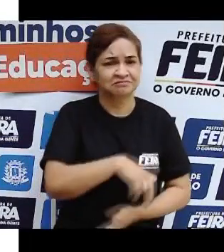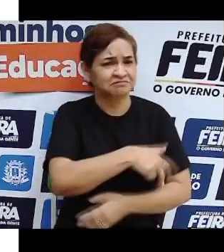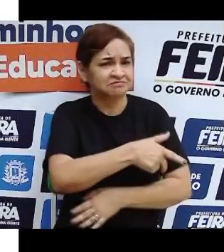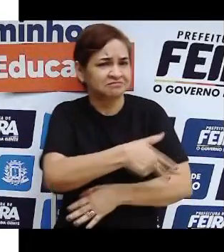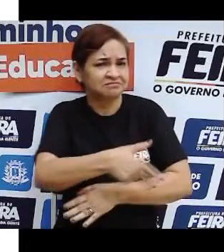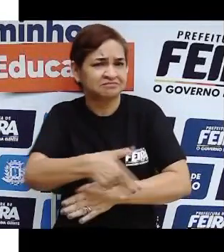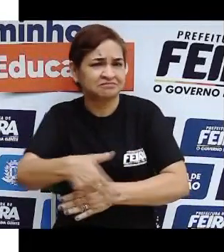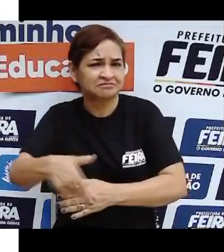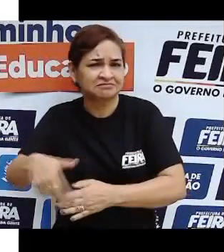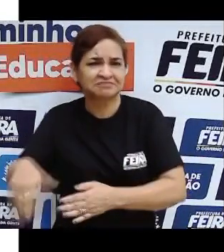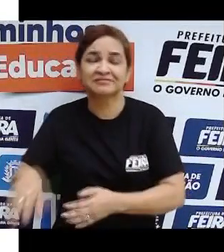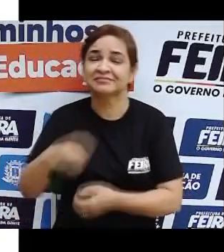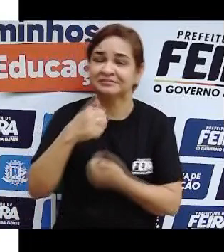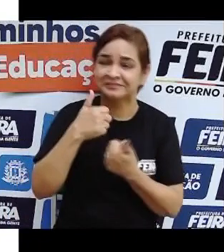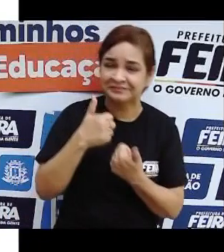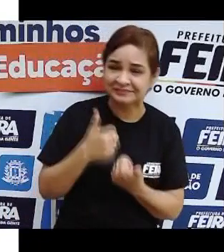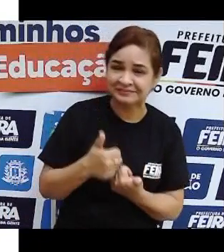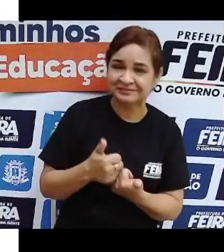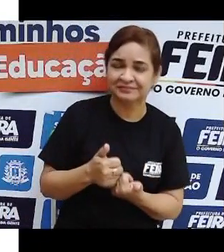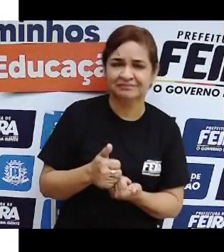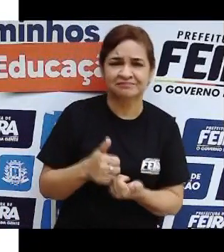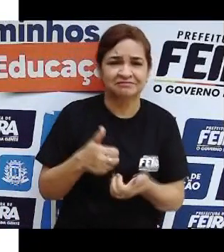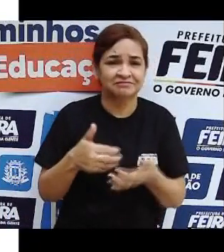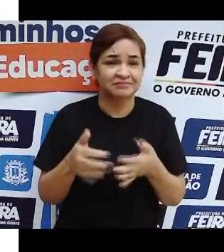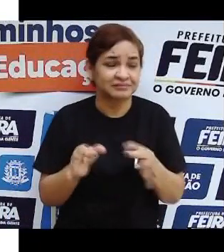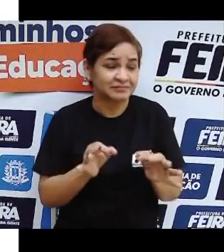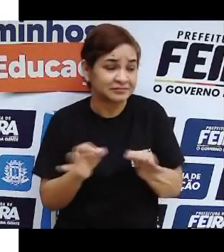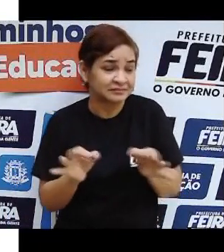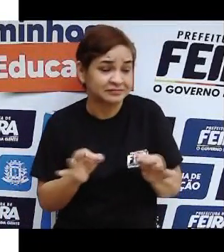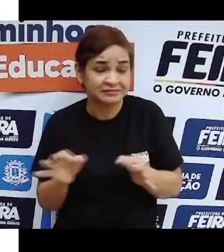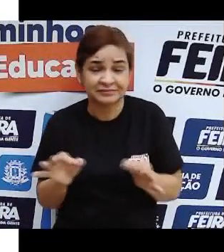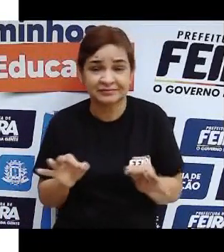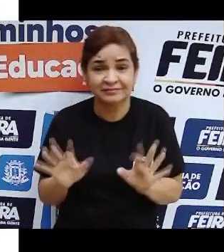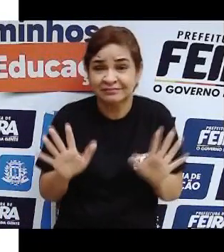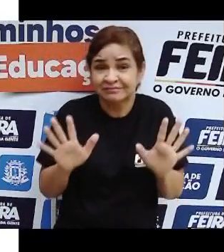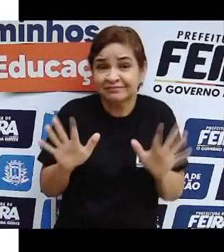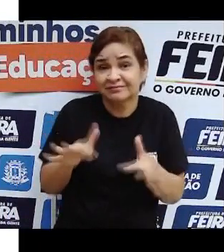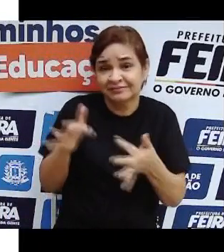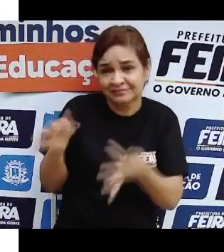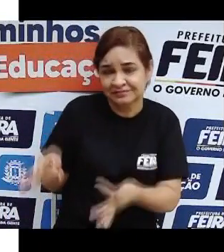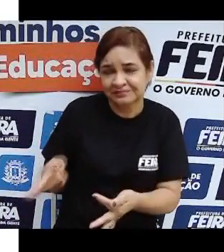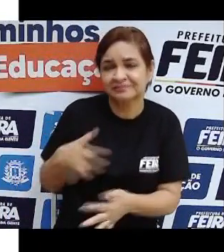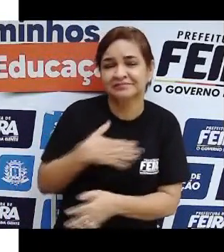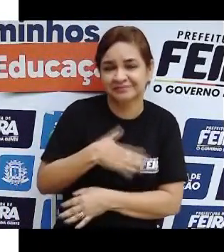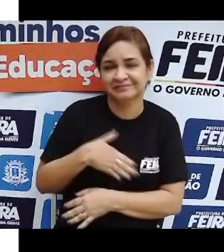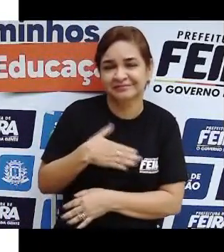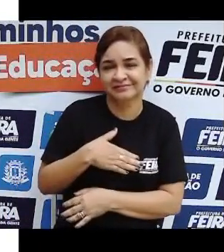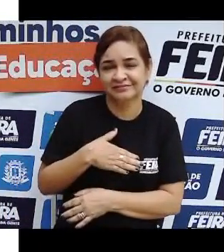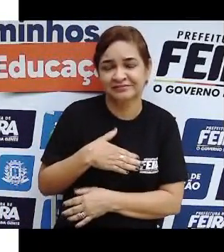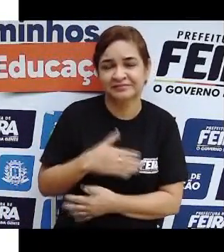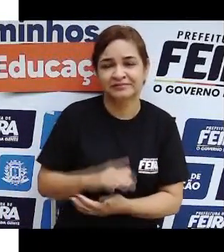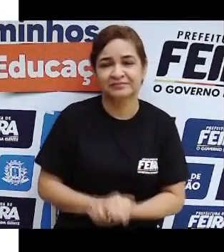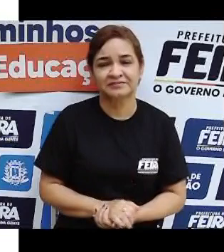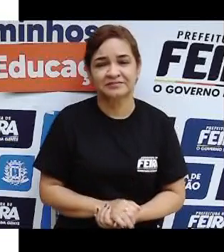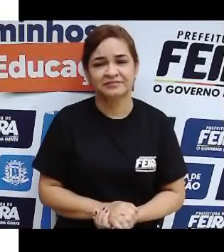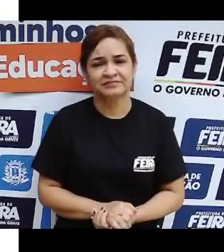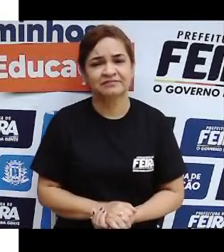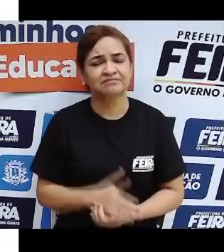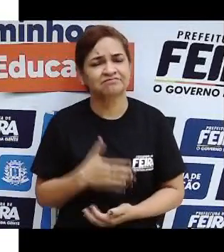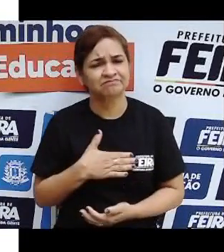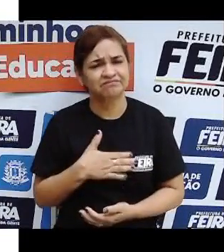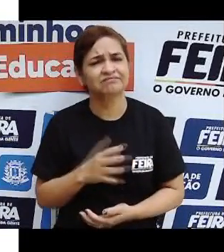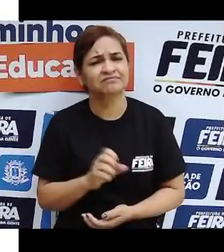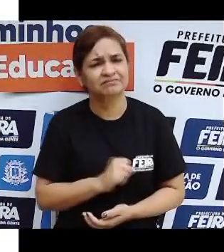sem muita estrutura, que é mais simples. Eu gosto bastante. A festa de Nossa Senhora da Ajuda,